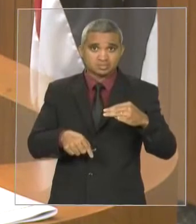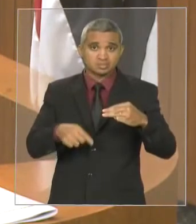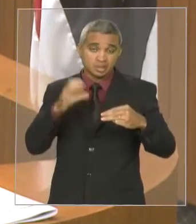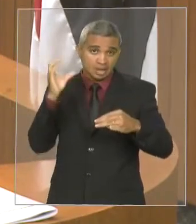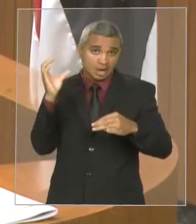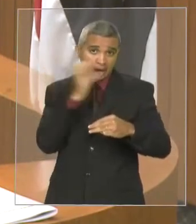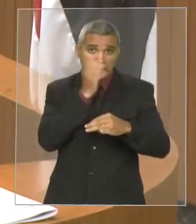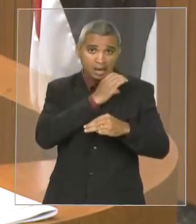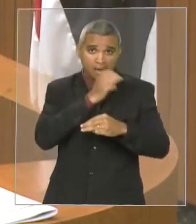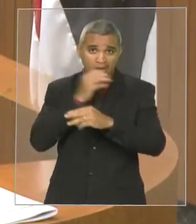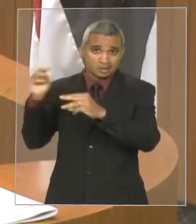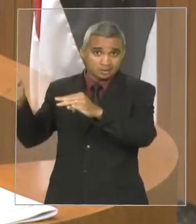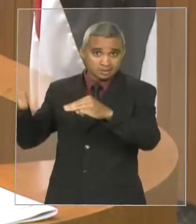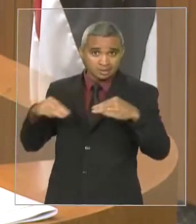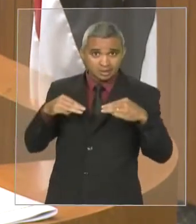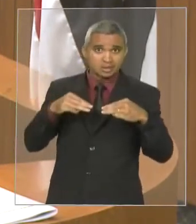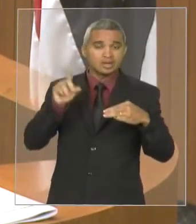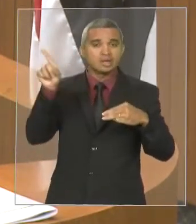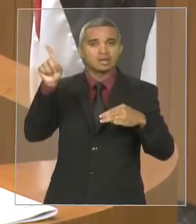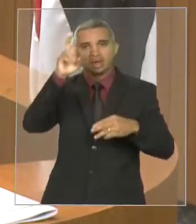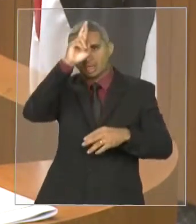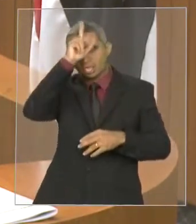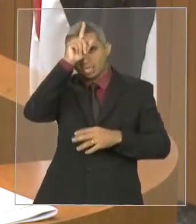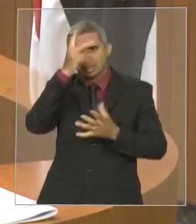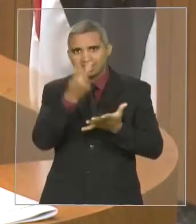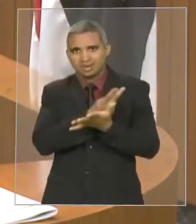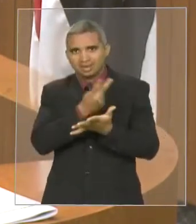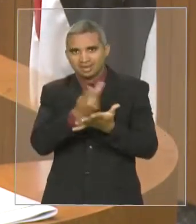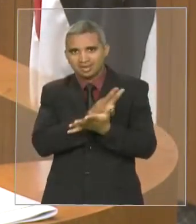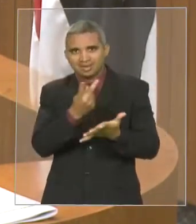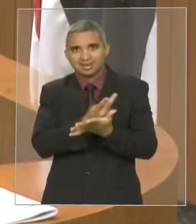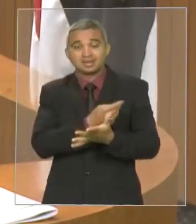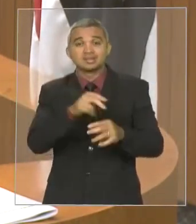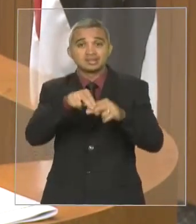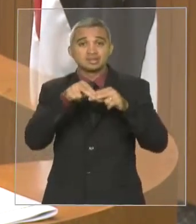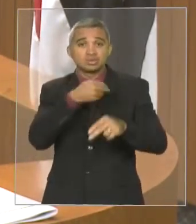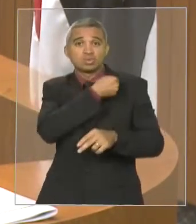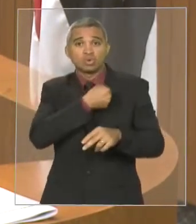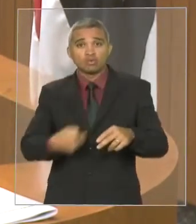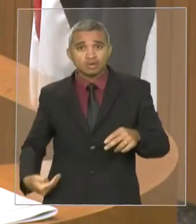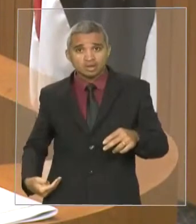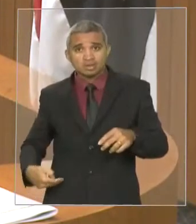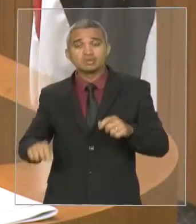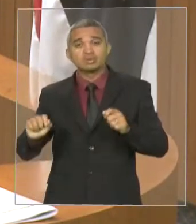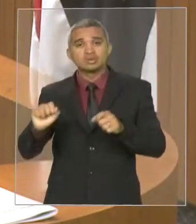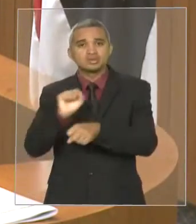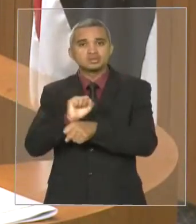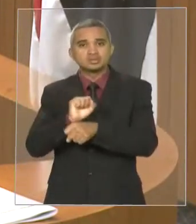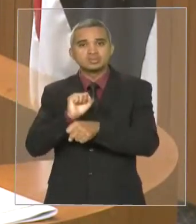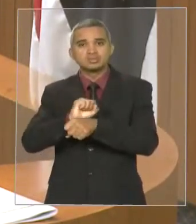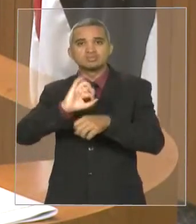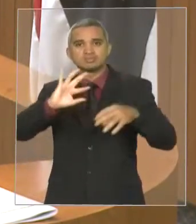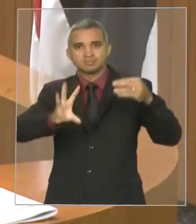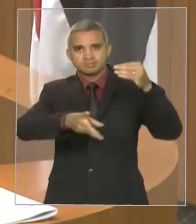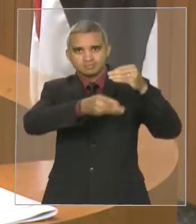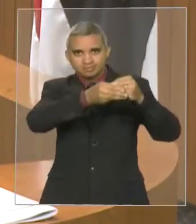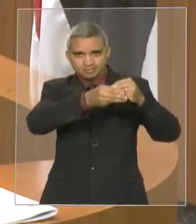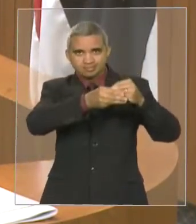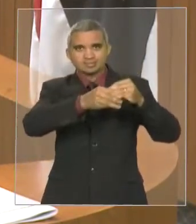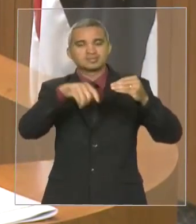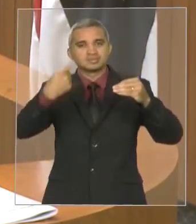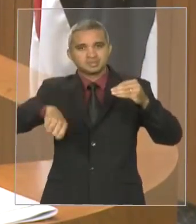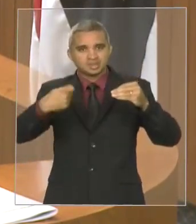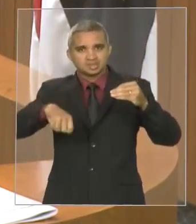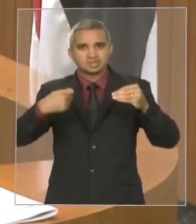pressa, deputado Adriano, que erraram. Aí o governador teve que mandar uma emenda, essa emenda teve que ter sido aprovada na Comissão